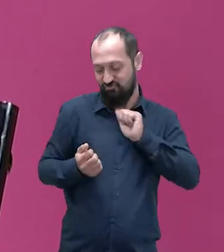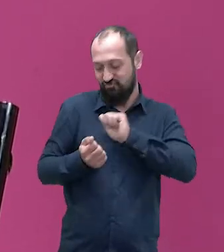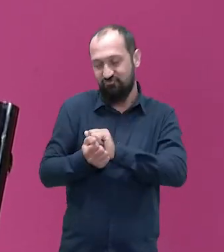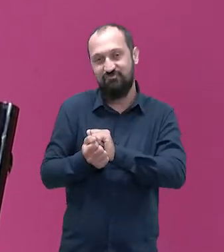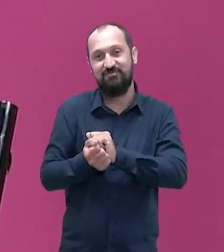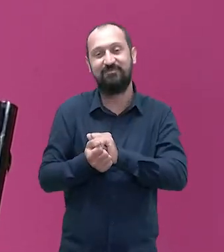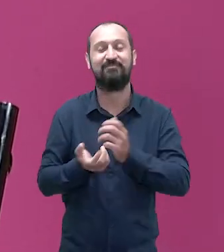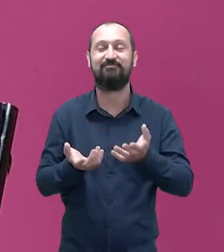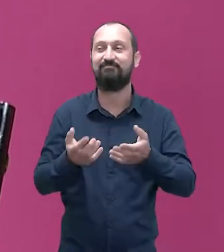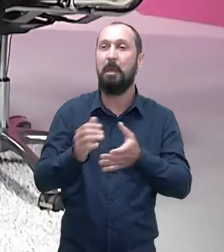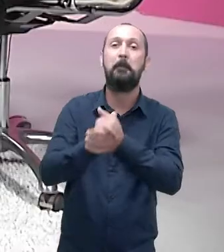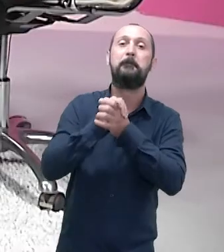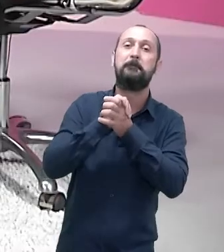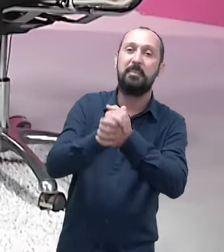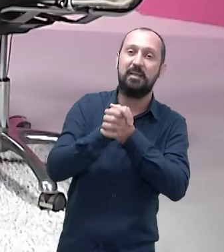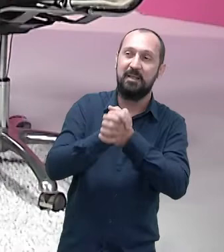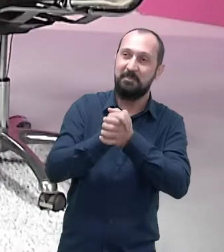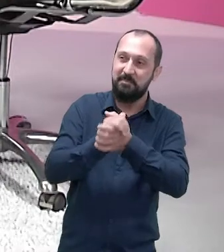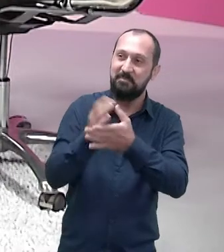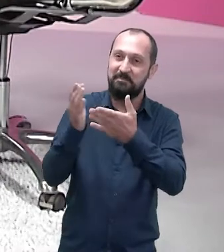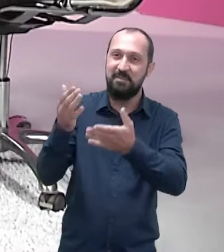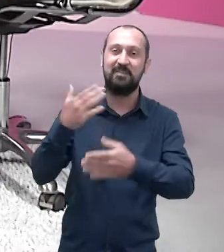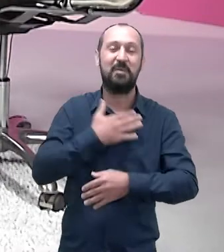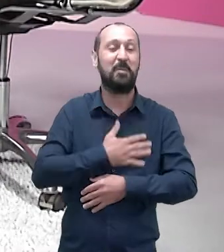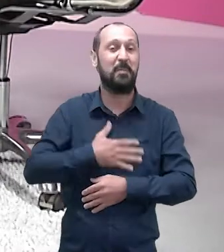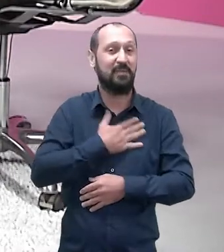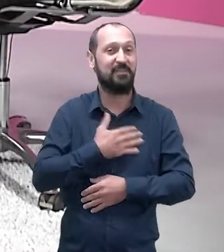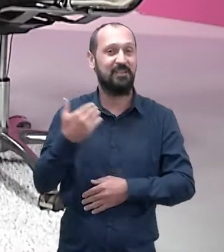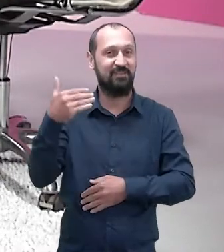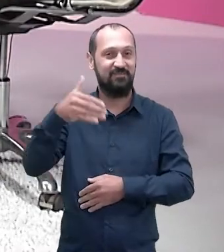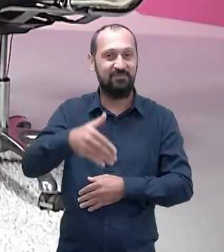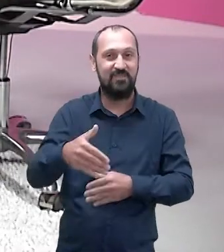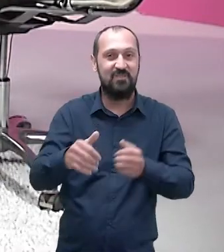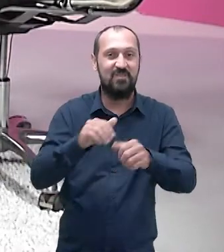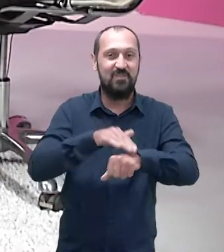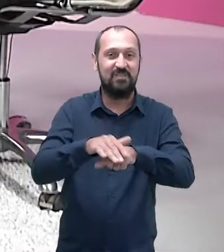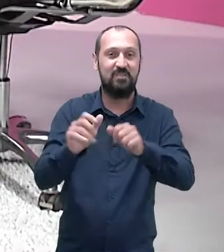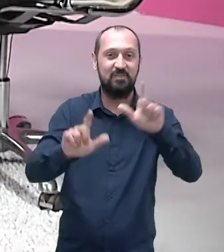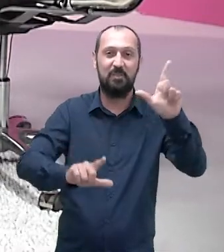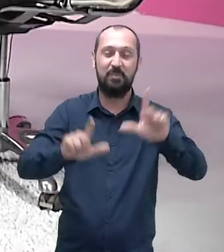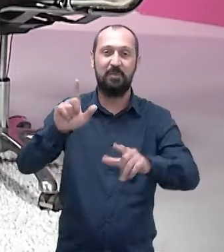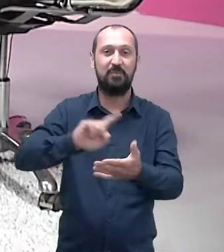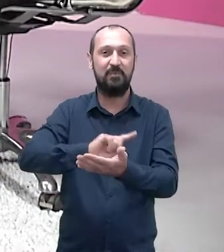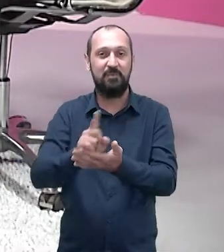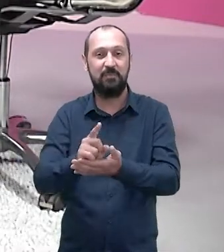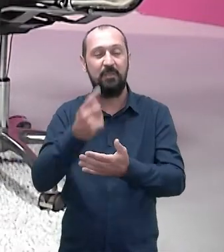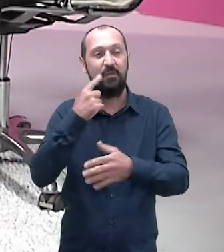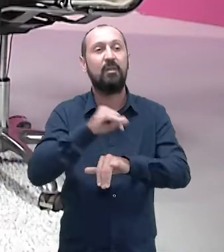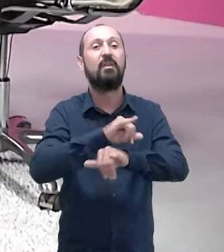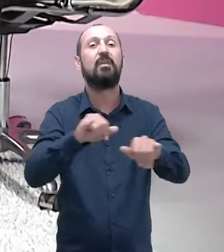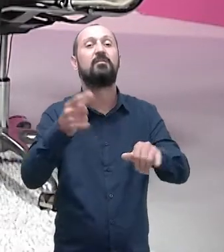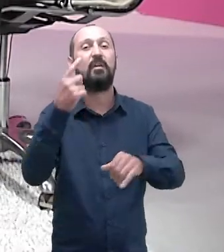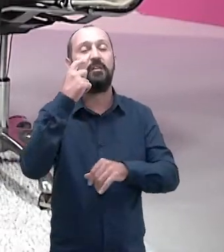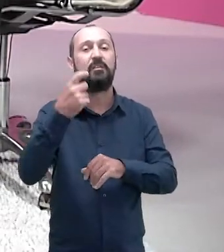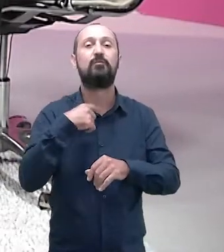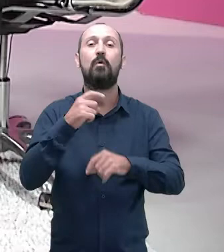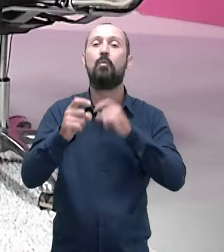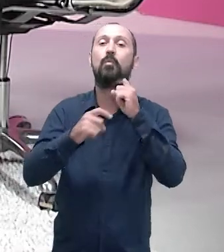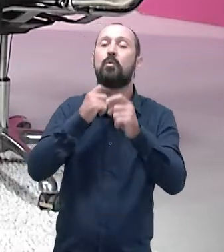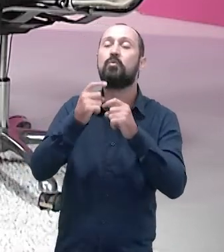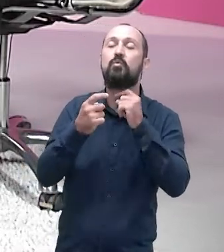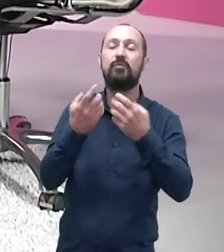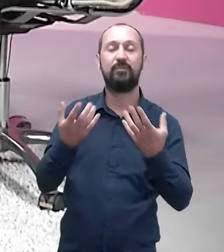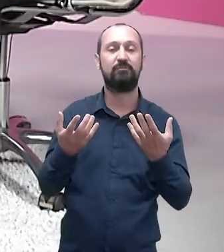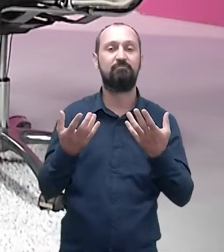parte dessas histórias é muito legal. Parabéns, Rodrigo. Foi um prazer conversar com você hoje aqui no Velocidade. E deixa para os interessados que queiram